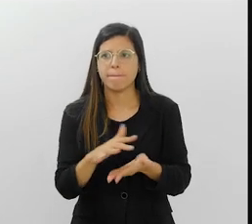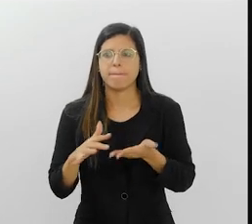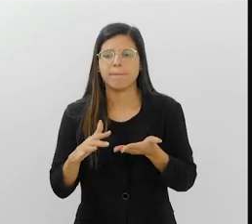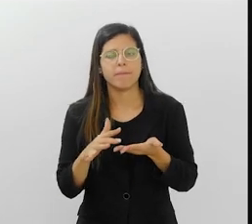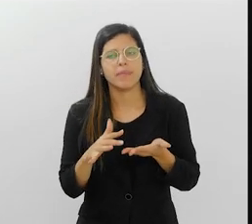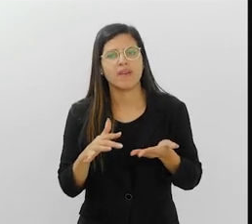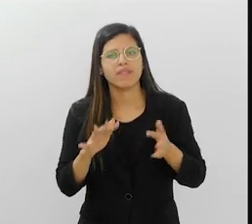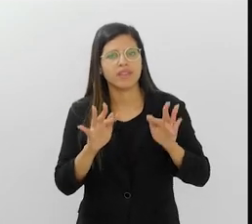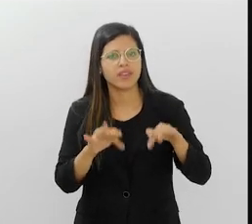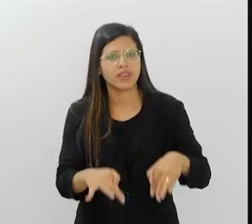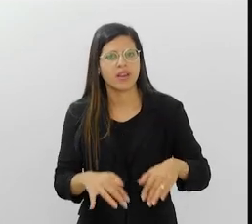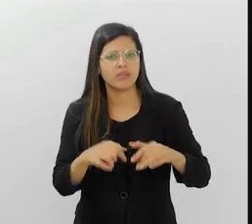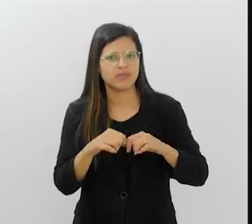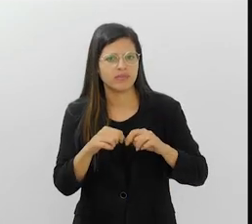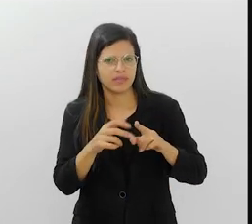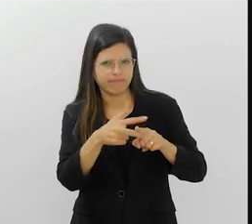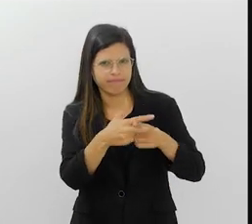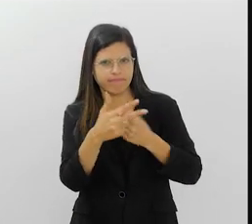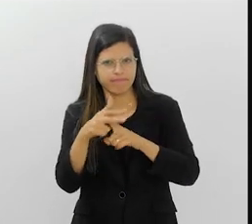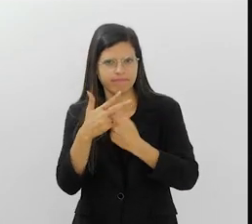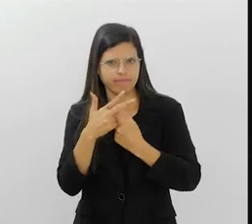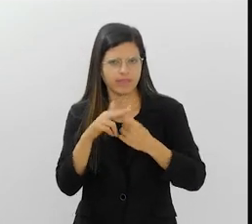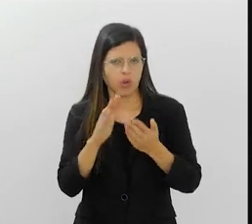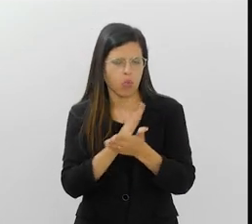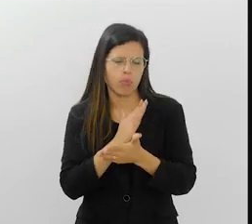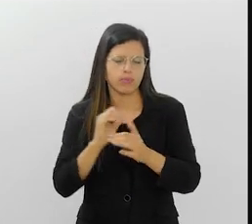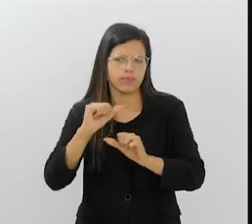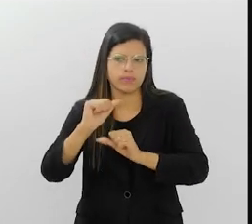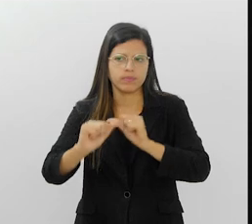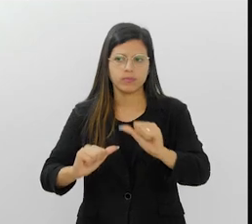finalistas, semifinalistas, para fazer algumas alterações.